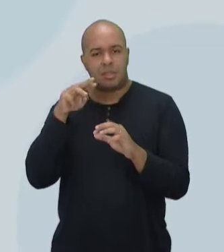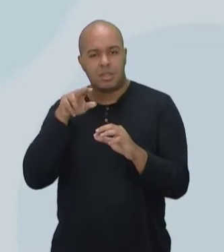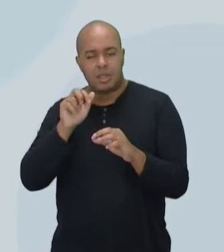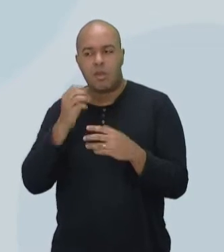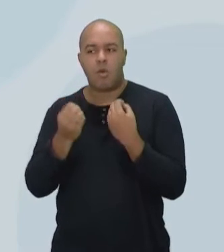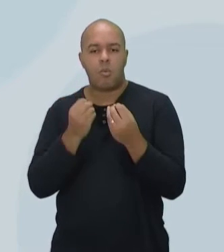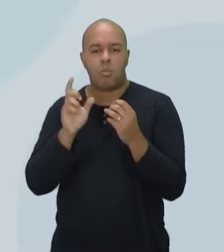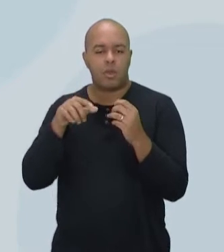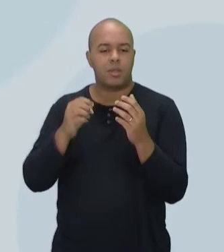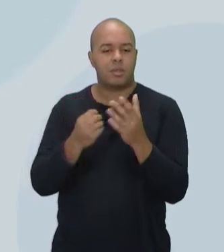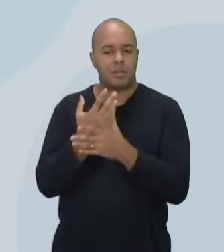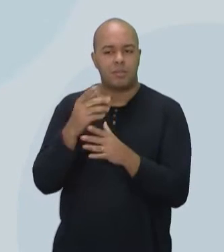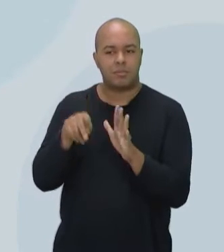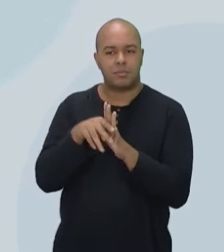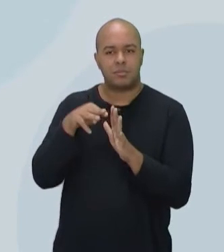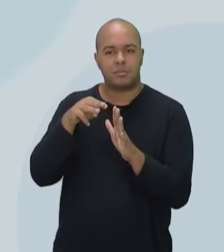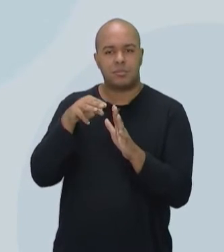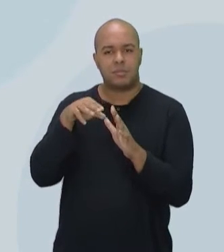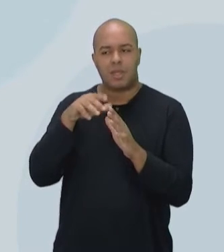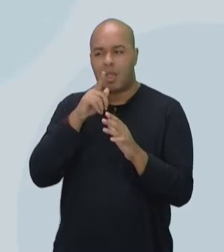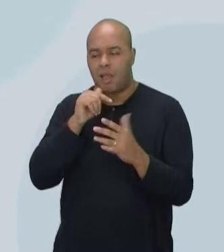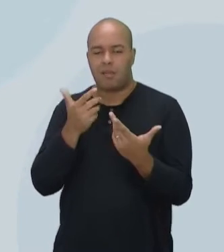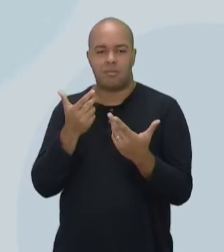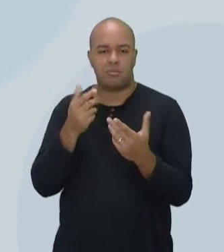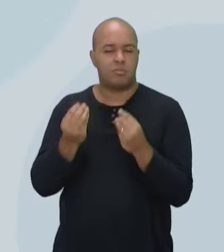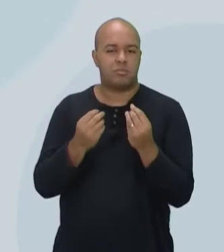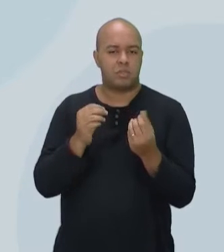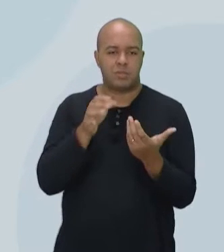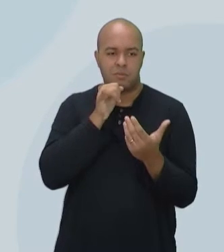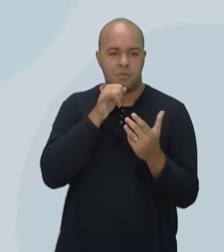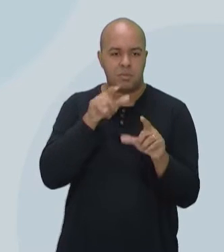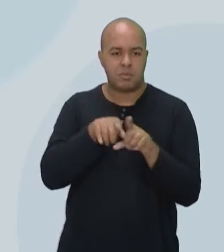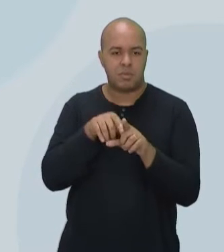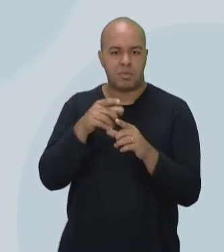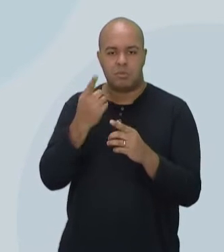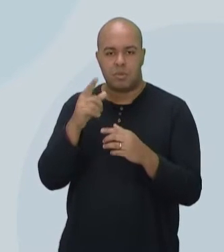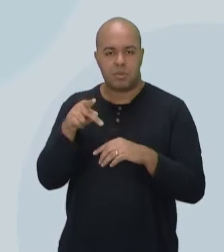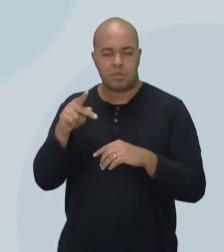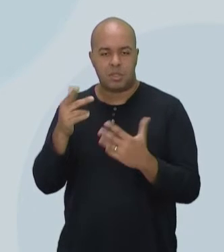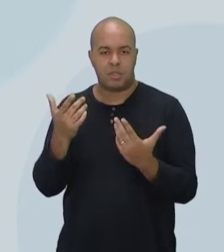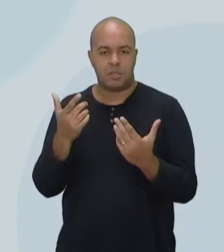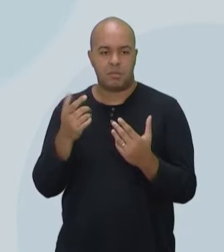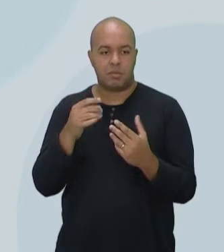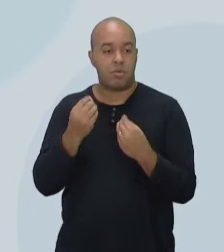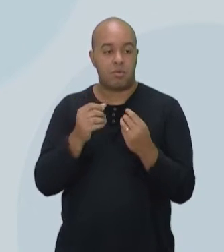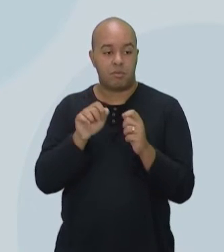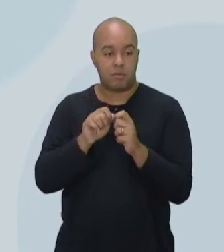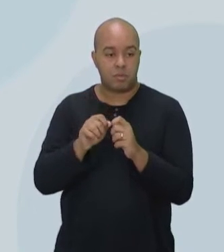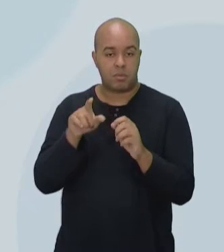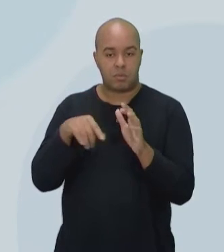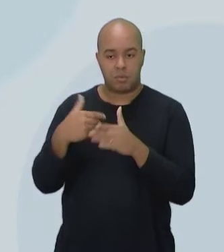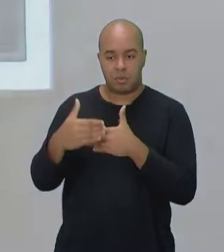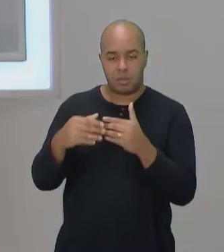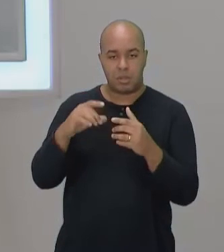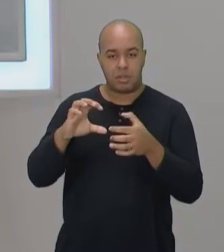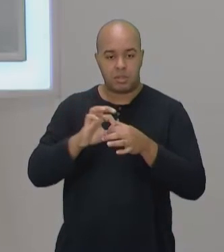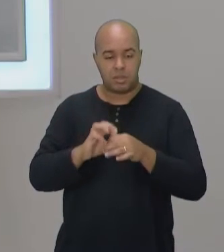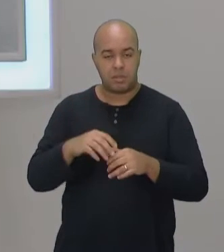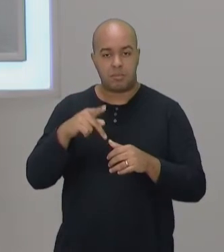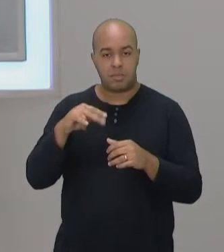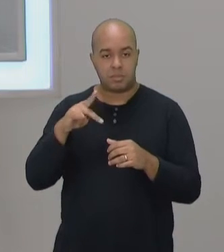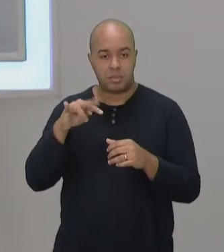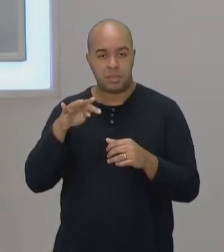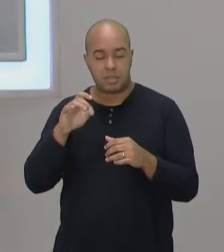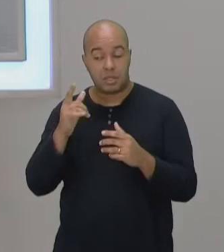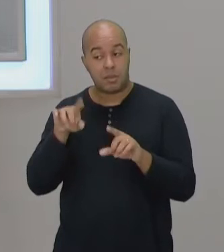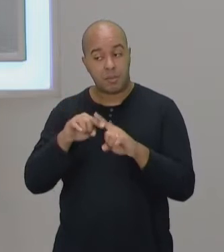Como que é formado a molécula de água? Como que é formada uma proteína? Como é que funciona o processo de ligação peptídica?